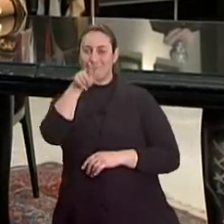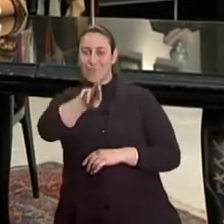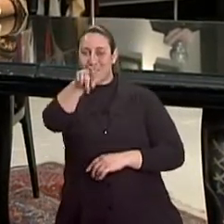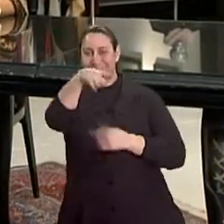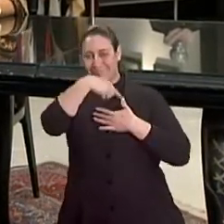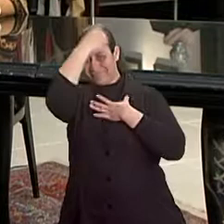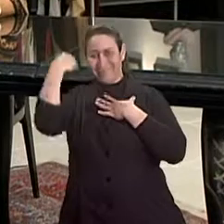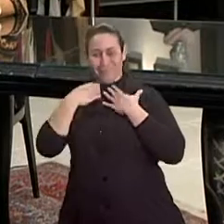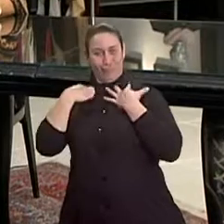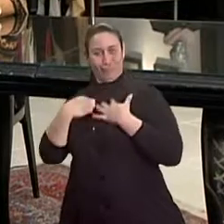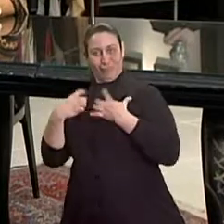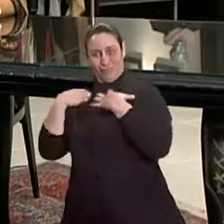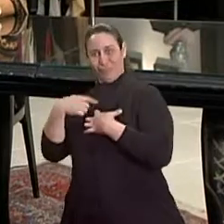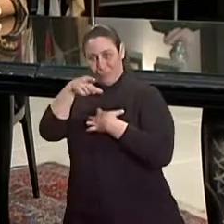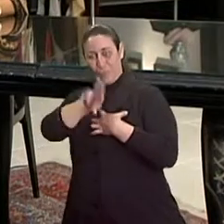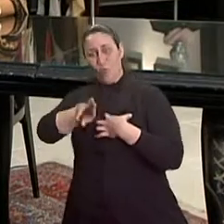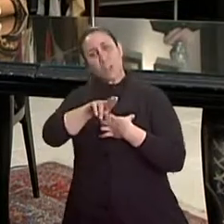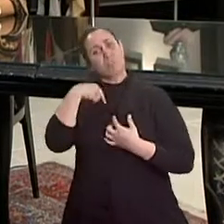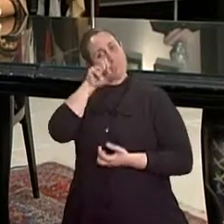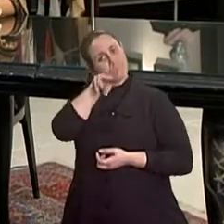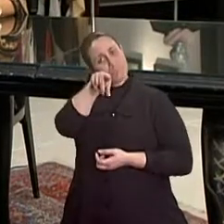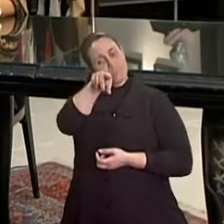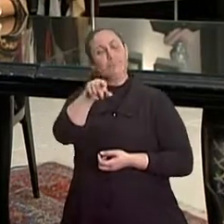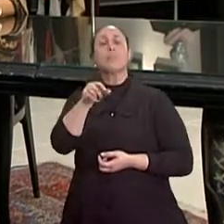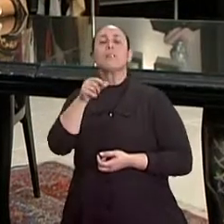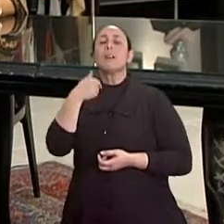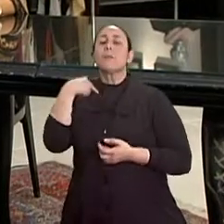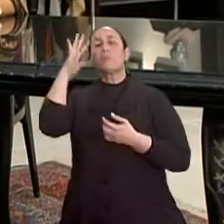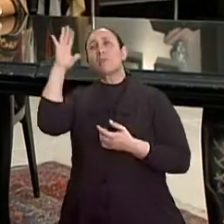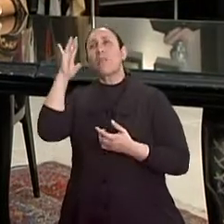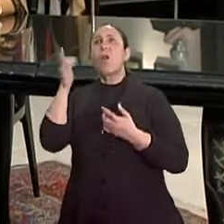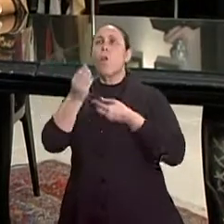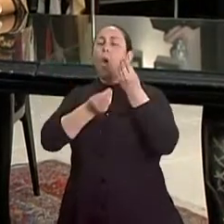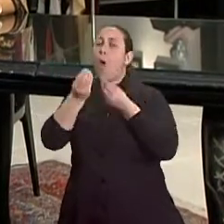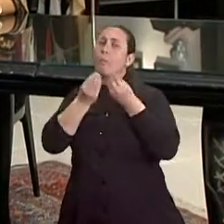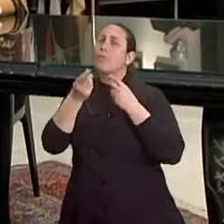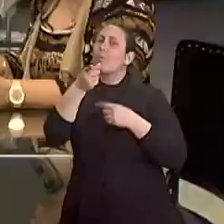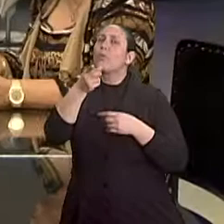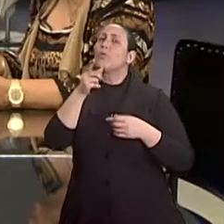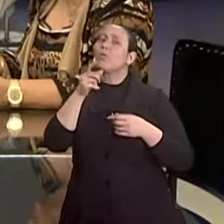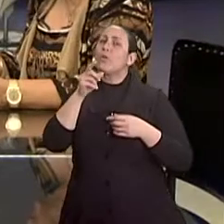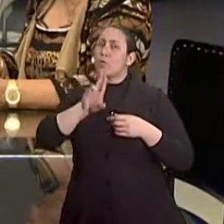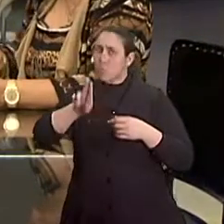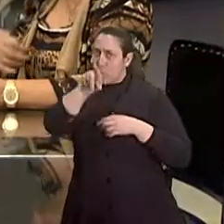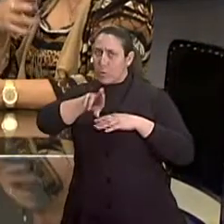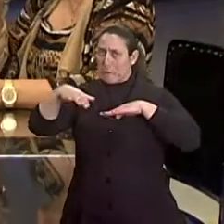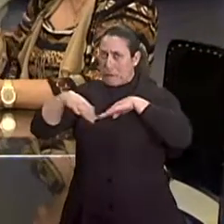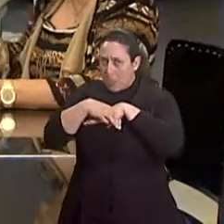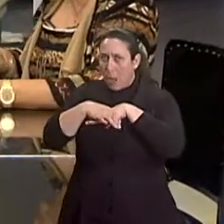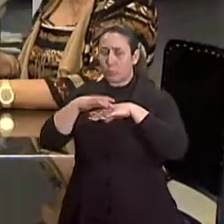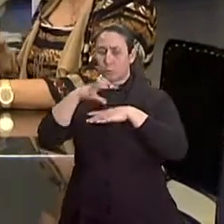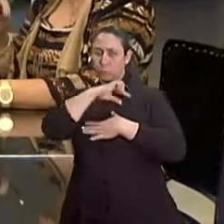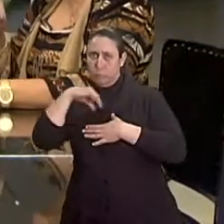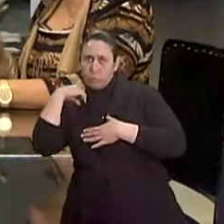teu colar. Sim. Aqui, né? É, e tu também te preocupa com sapato e com acessórios. Bom, eu acho que... Para o